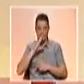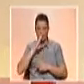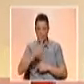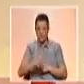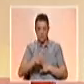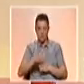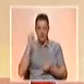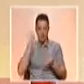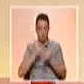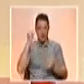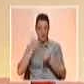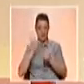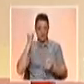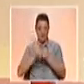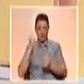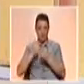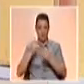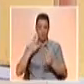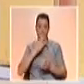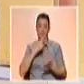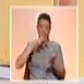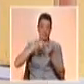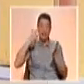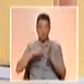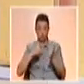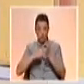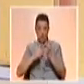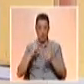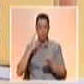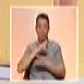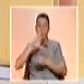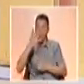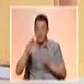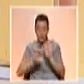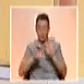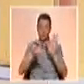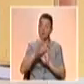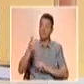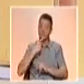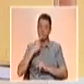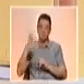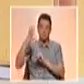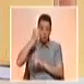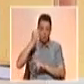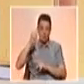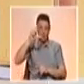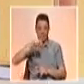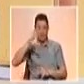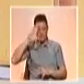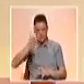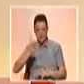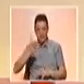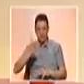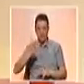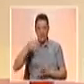e automática. Automática. Portanto, é uma tecnologia que consegue perceber quais são as condições atmosféricas. E não só. E sabe quais